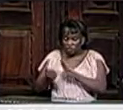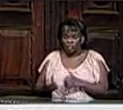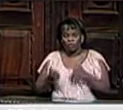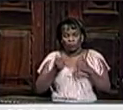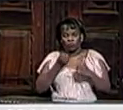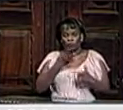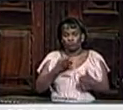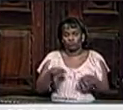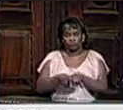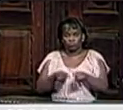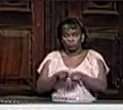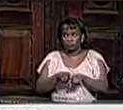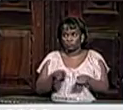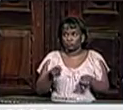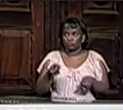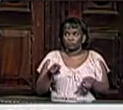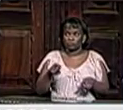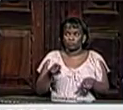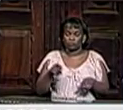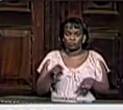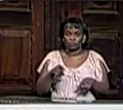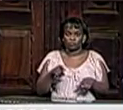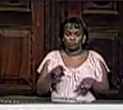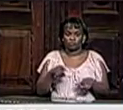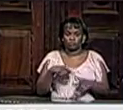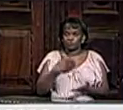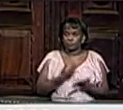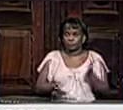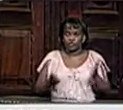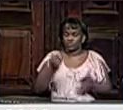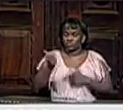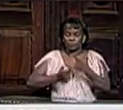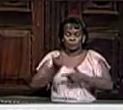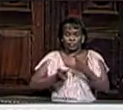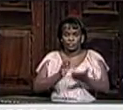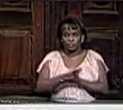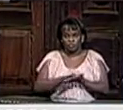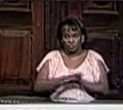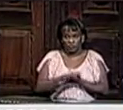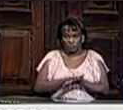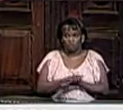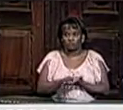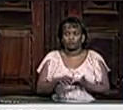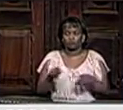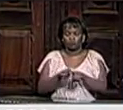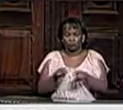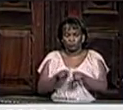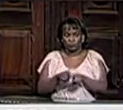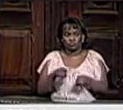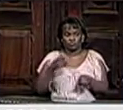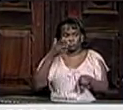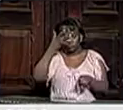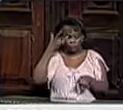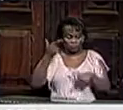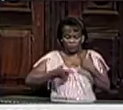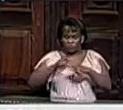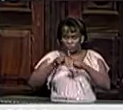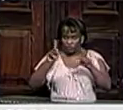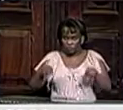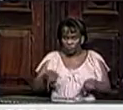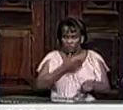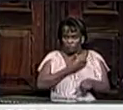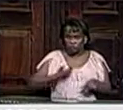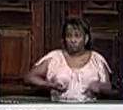não atinge a prestação do serviço nem ao próprio